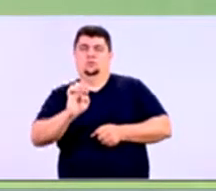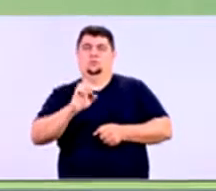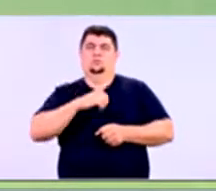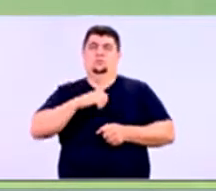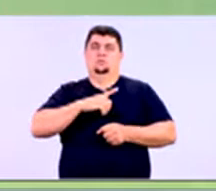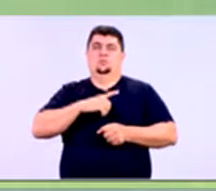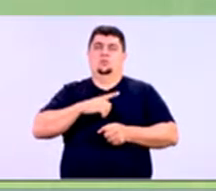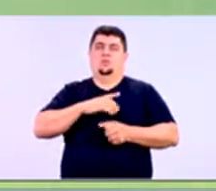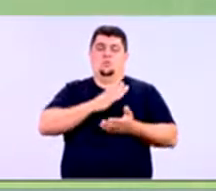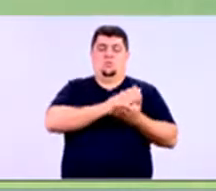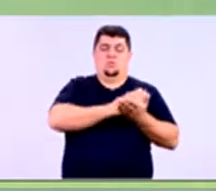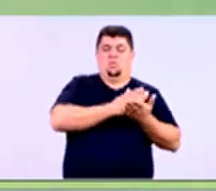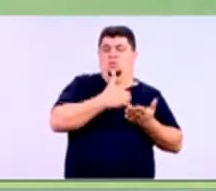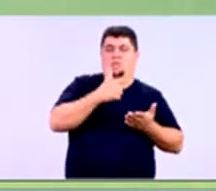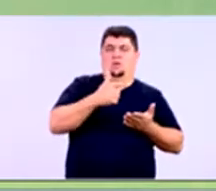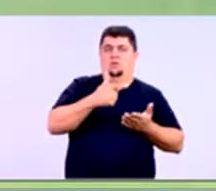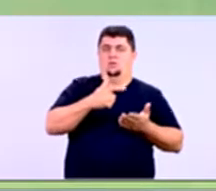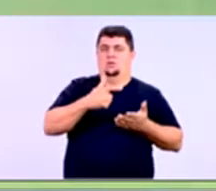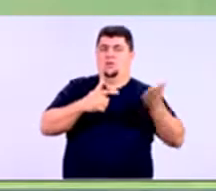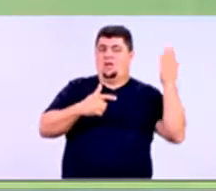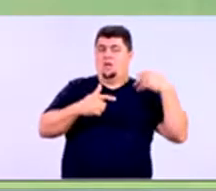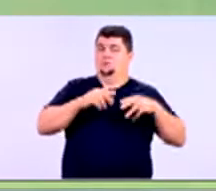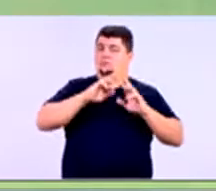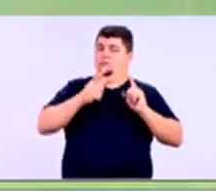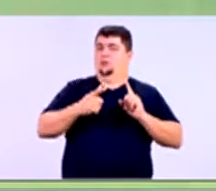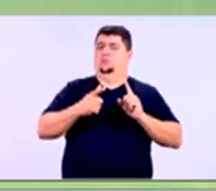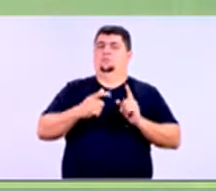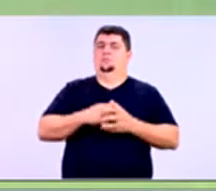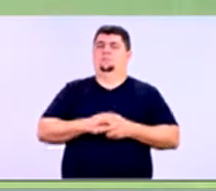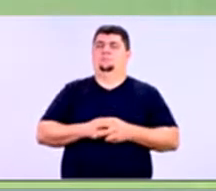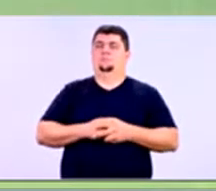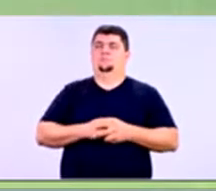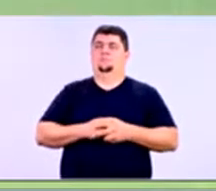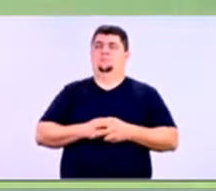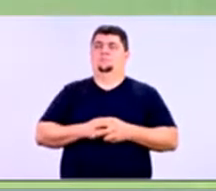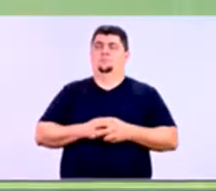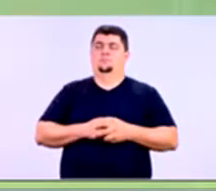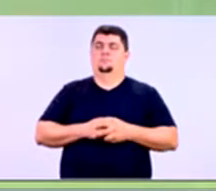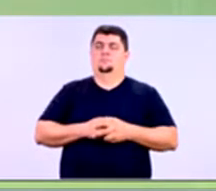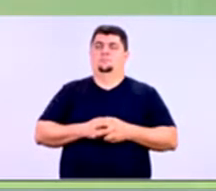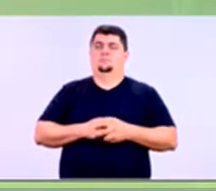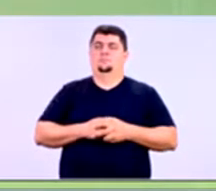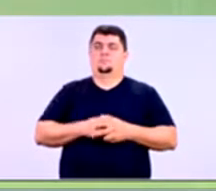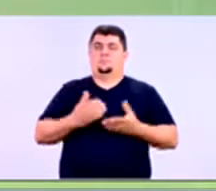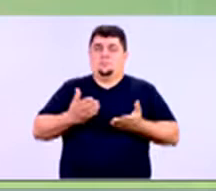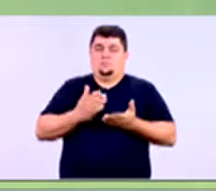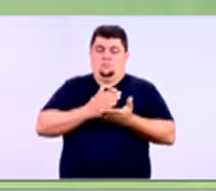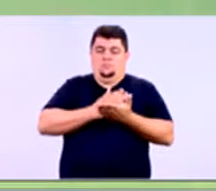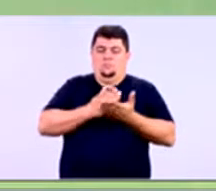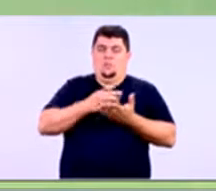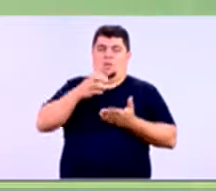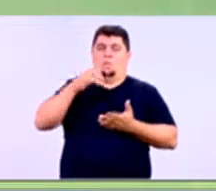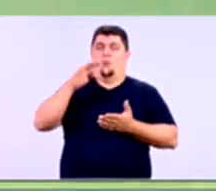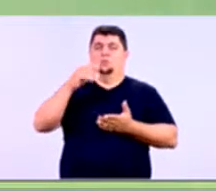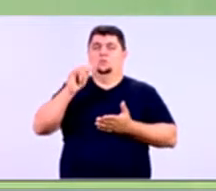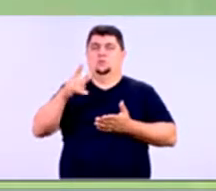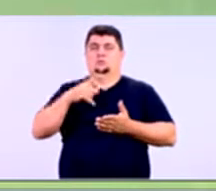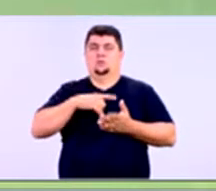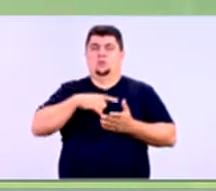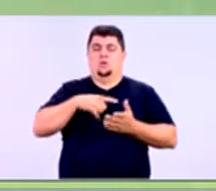do capital, como lá em juros simples. Certo? Esse montante é relativo ao